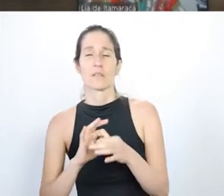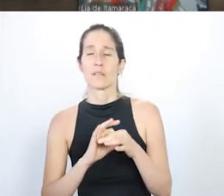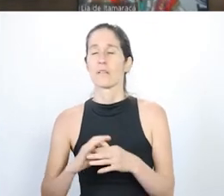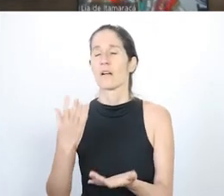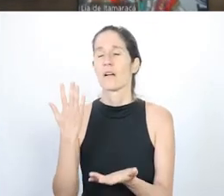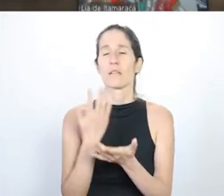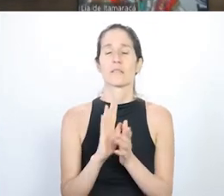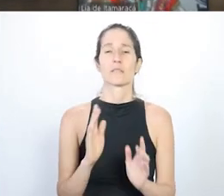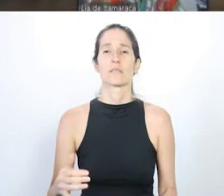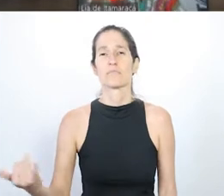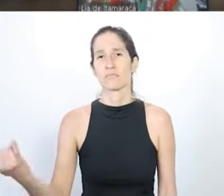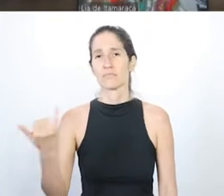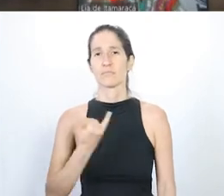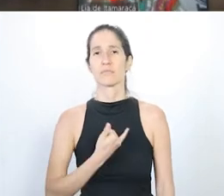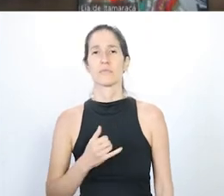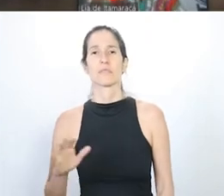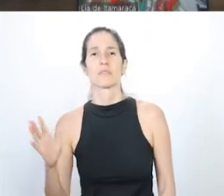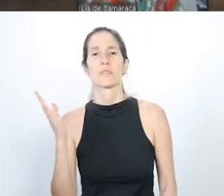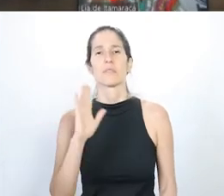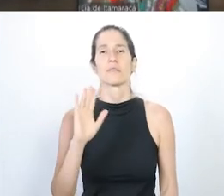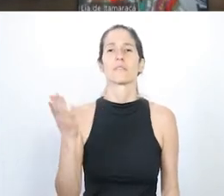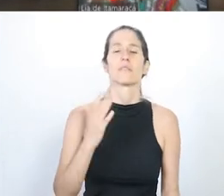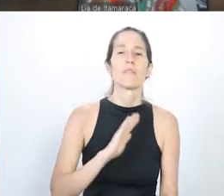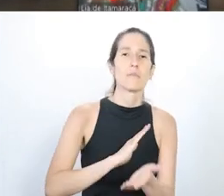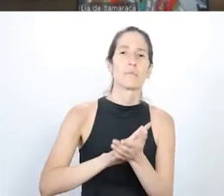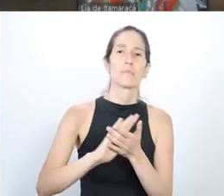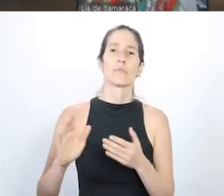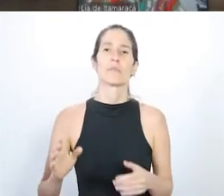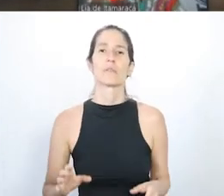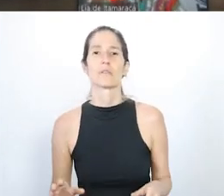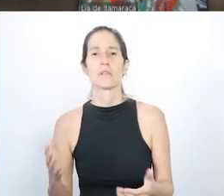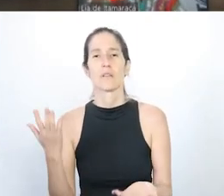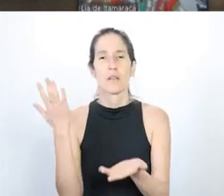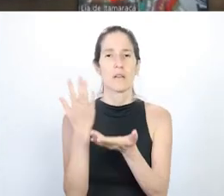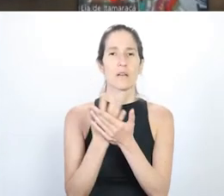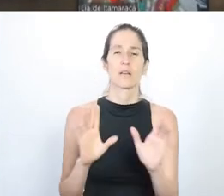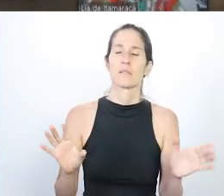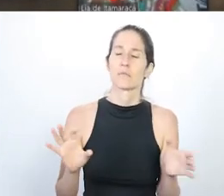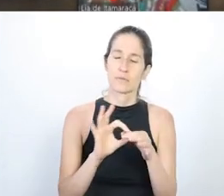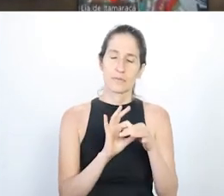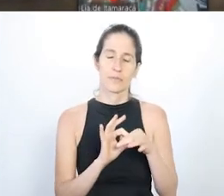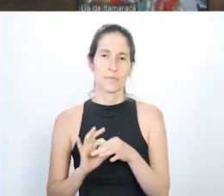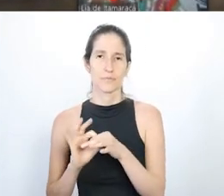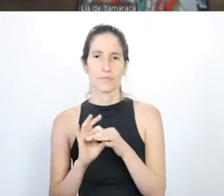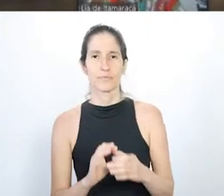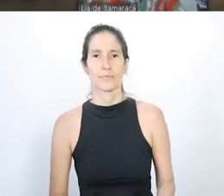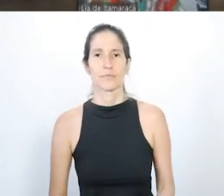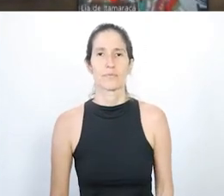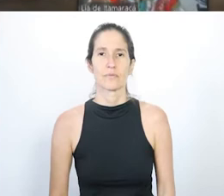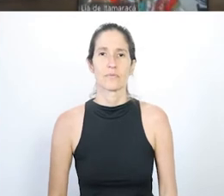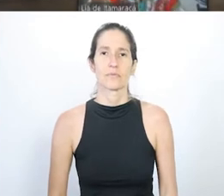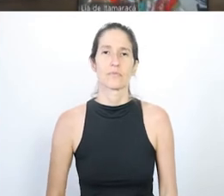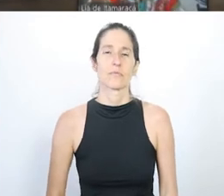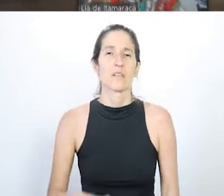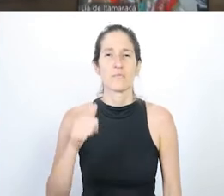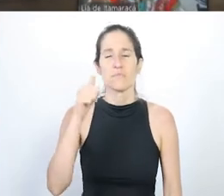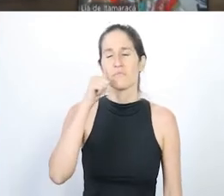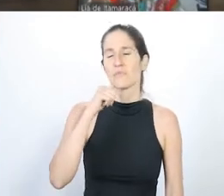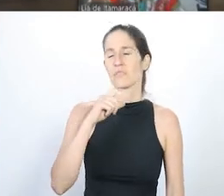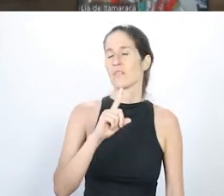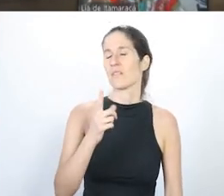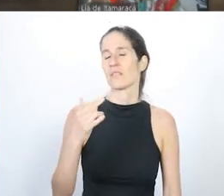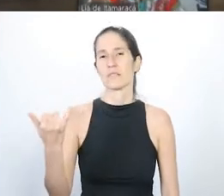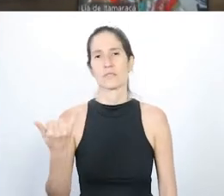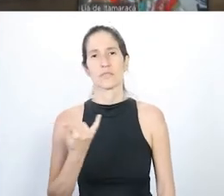Dizendo assim: adeus, até outra hora, meu amor, eu vou-me embora, morreu a nossa união. Ela não disse o motivo